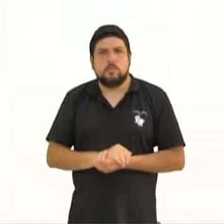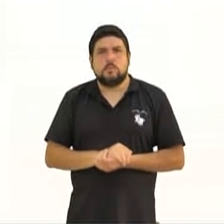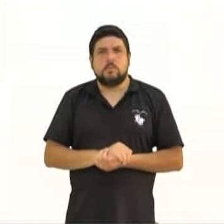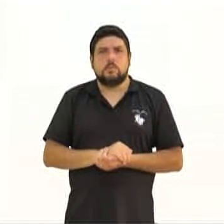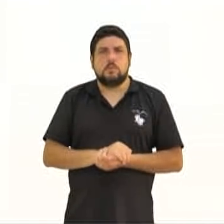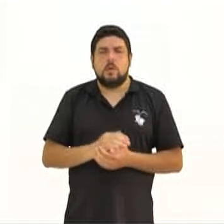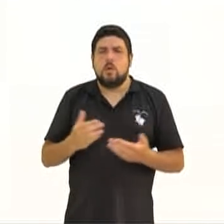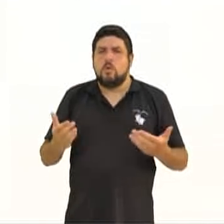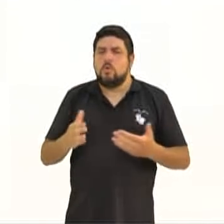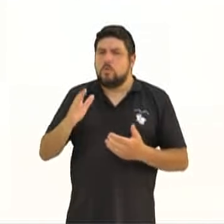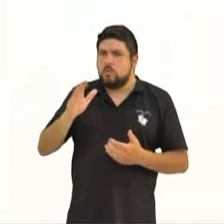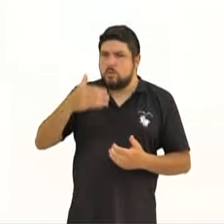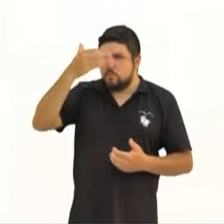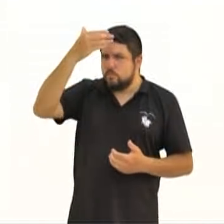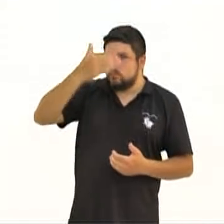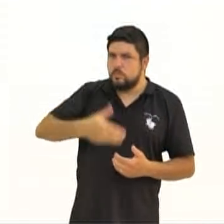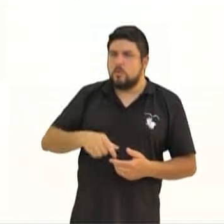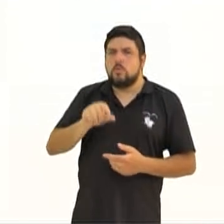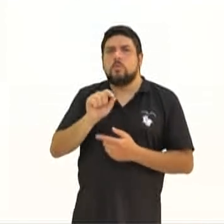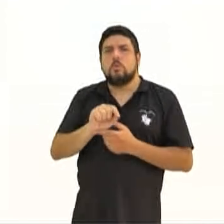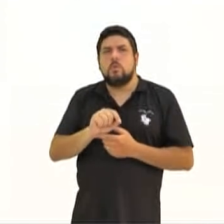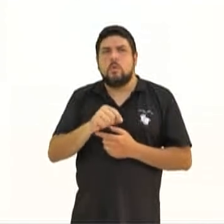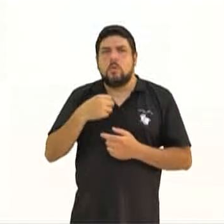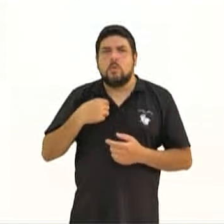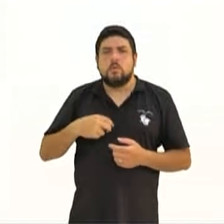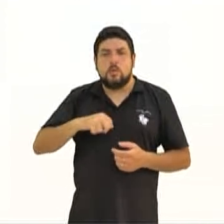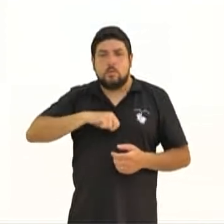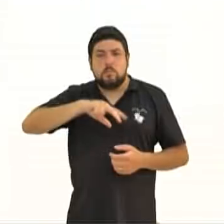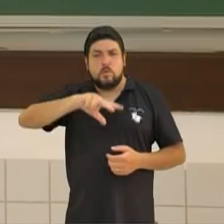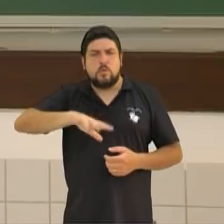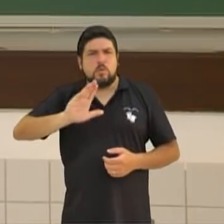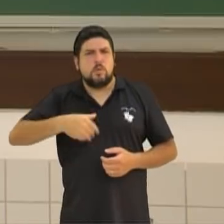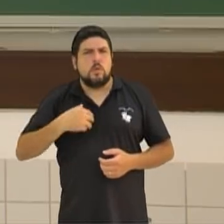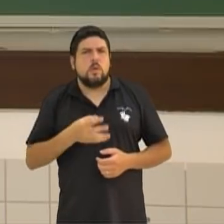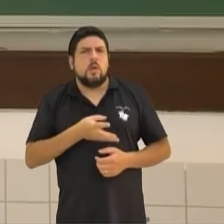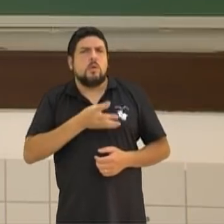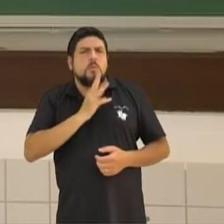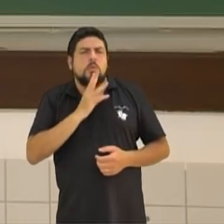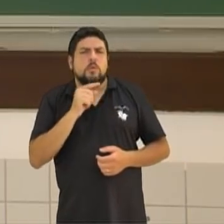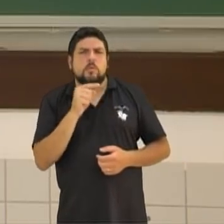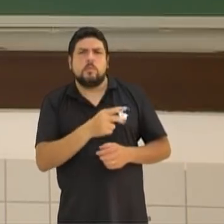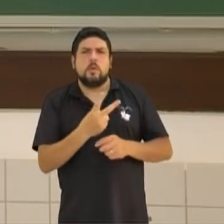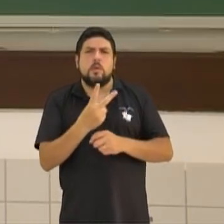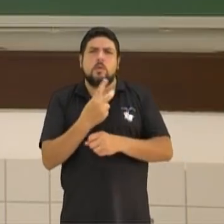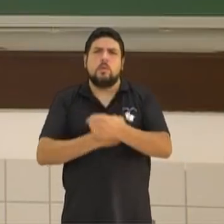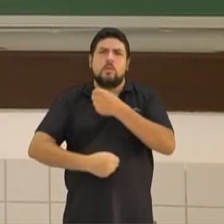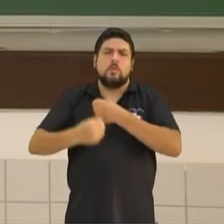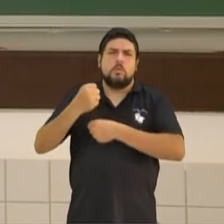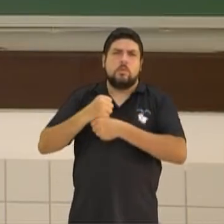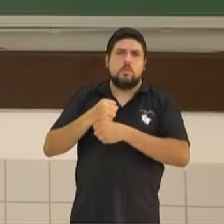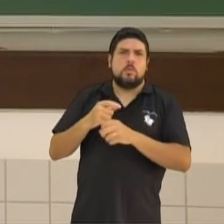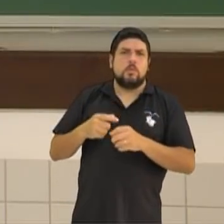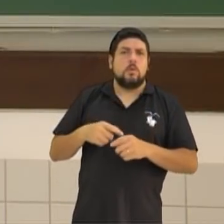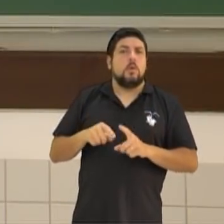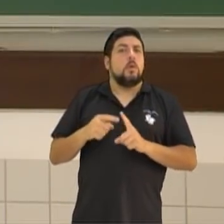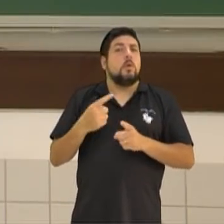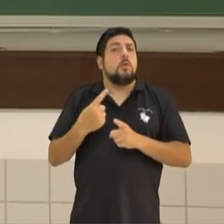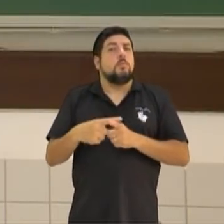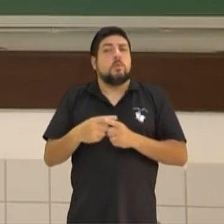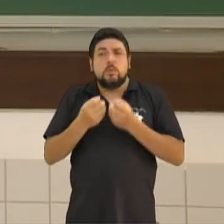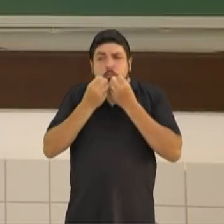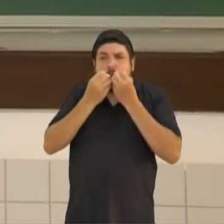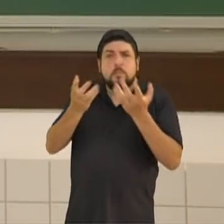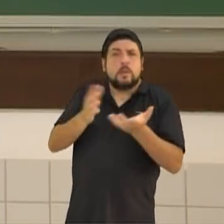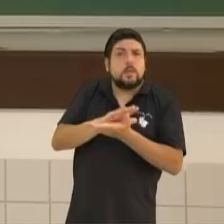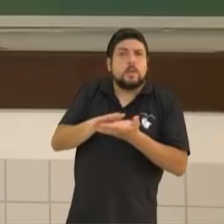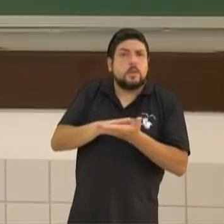já comprovadas que os portugueses já conheciam essas terras, no mínimo 2 anos antes. E por que eles não falaram para ninguém?